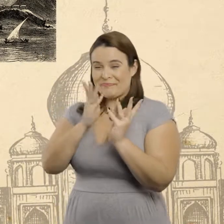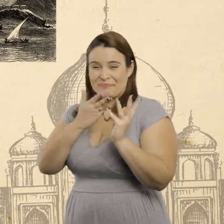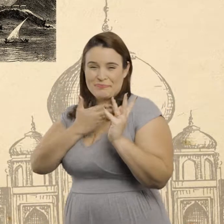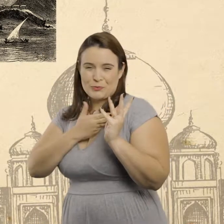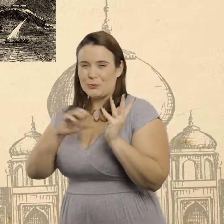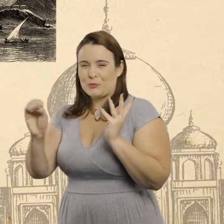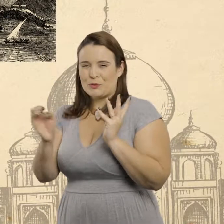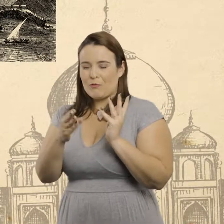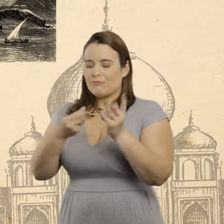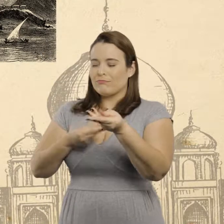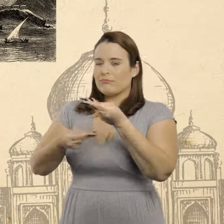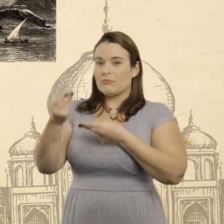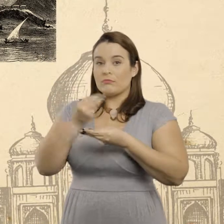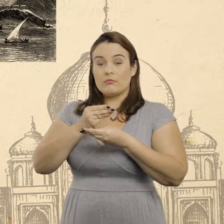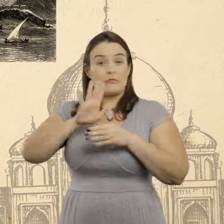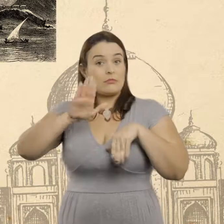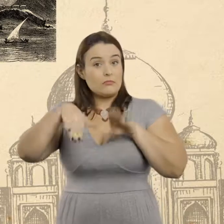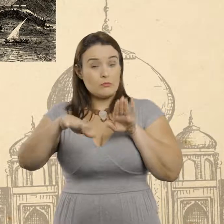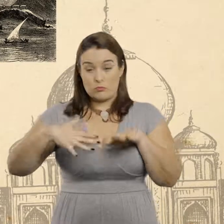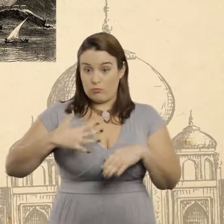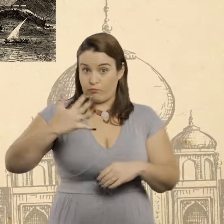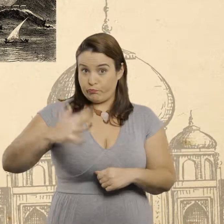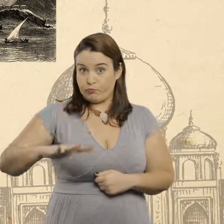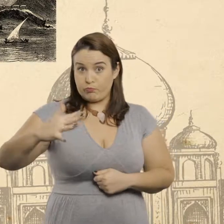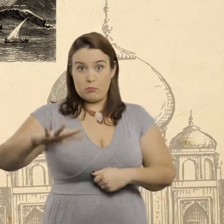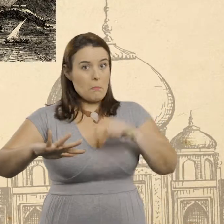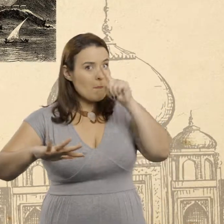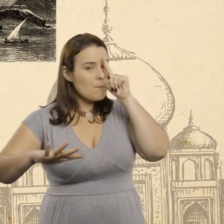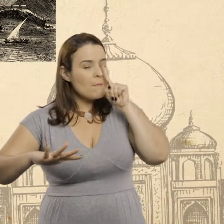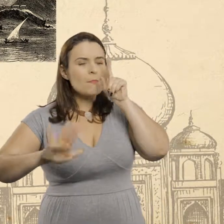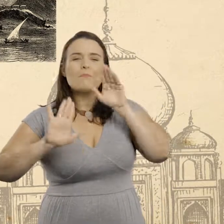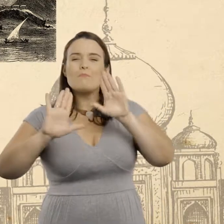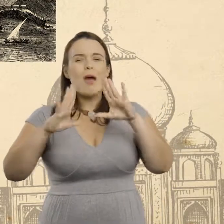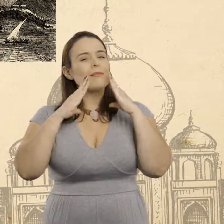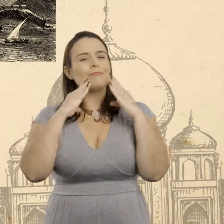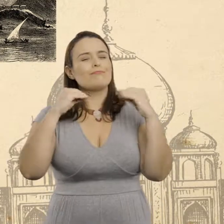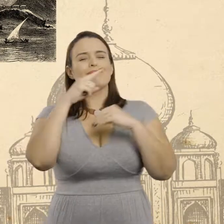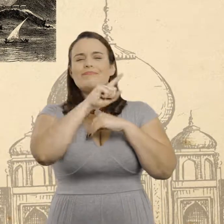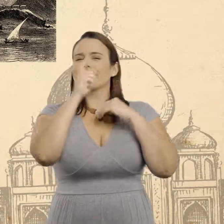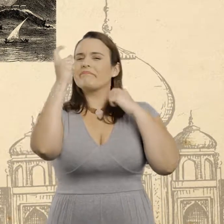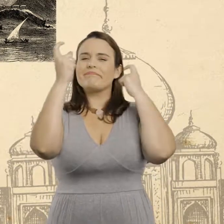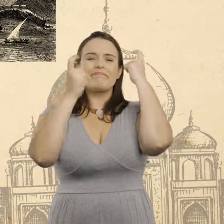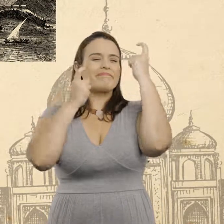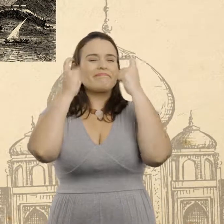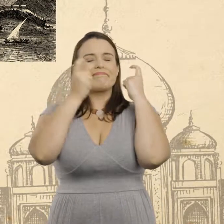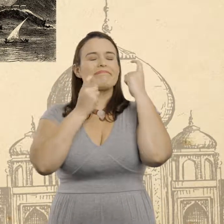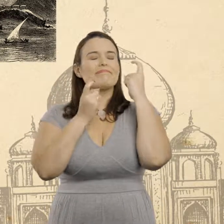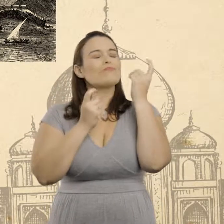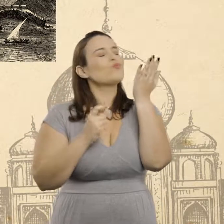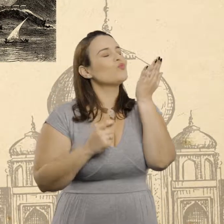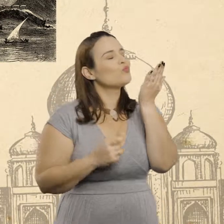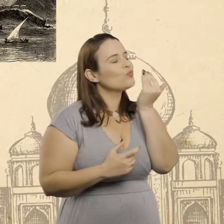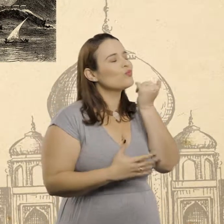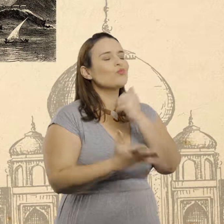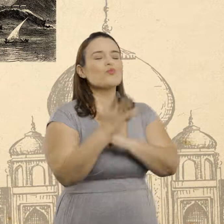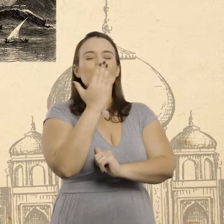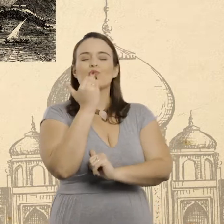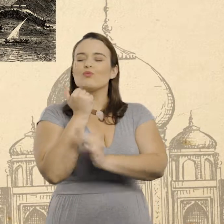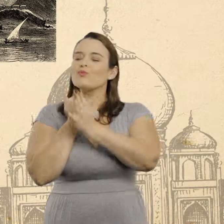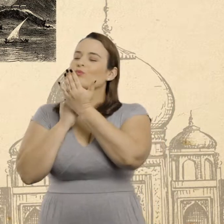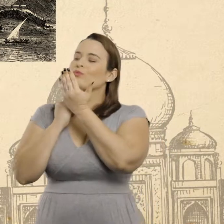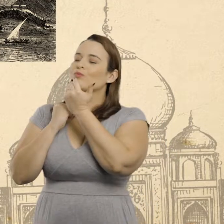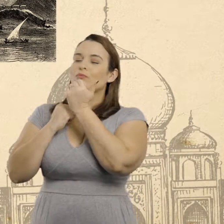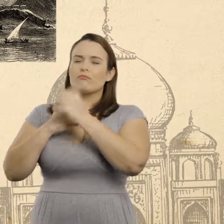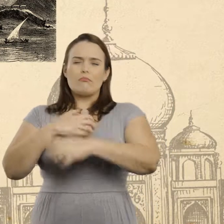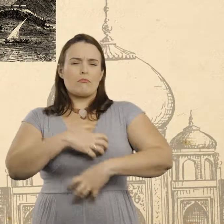novos amigos. O mar às vezes ficava perigoso, mas Phileas Fogg não se preocupava. Ele comia todas as